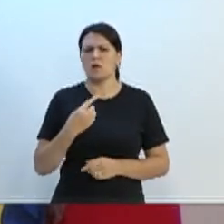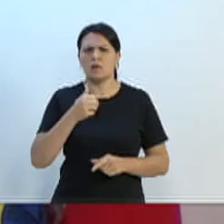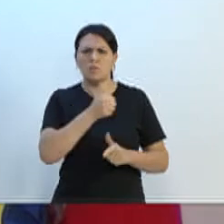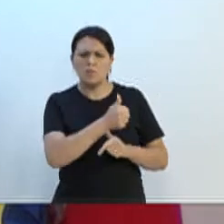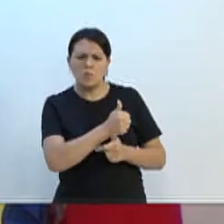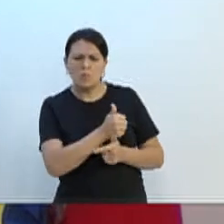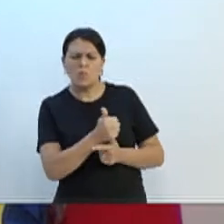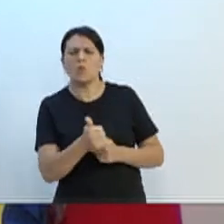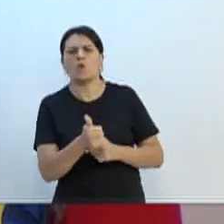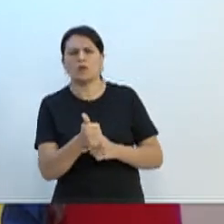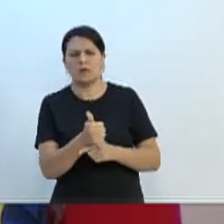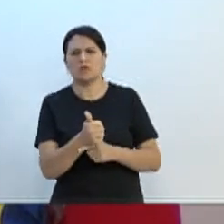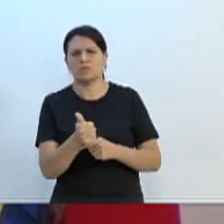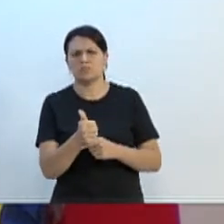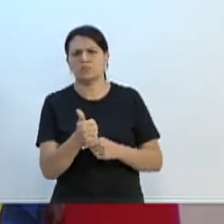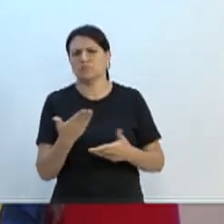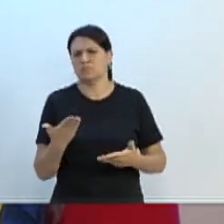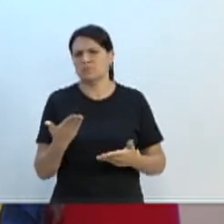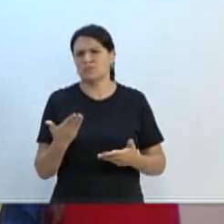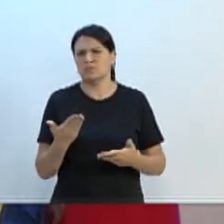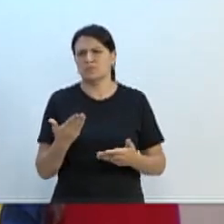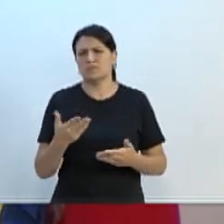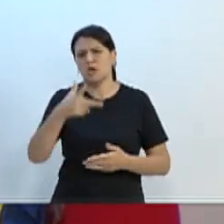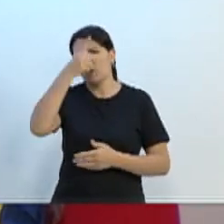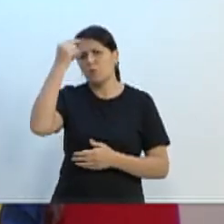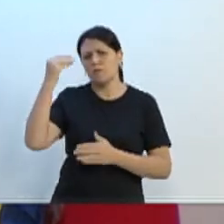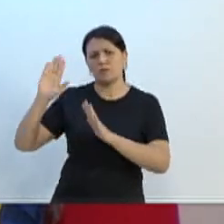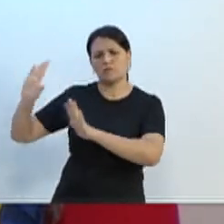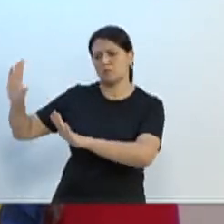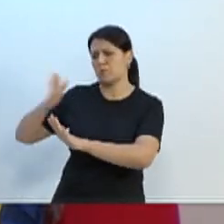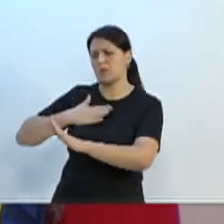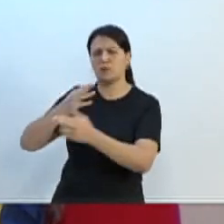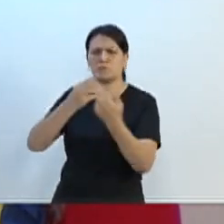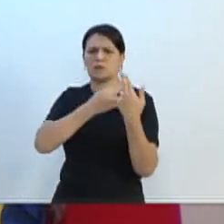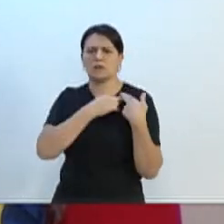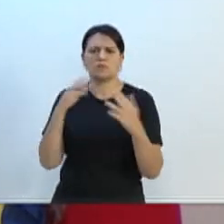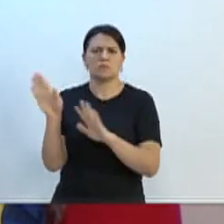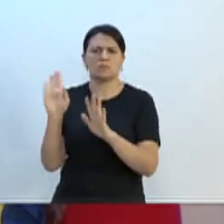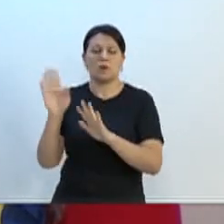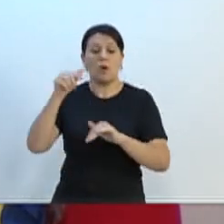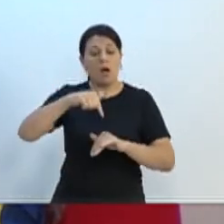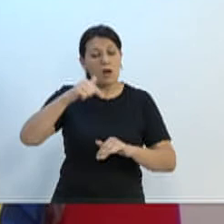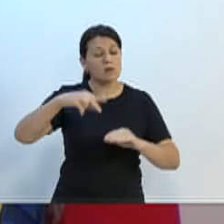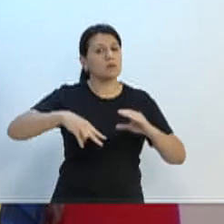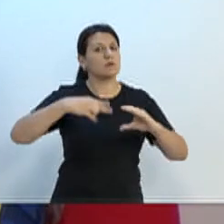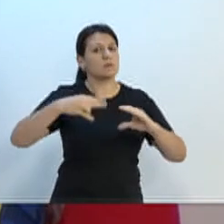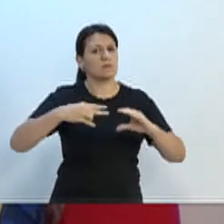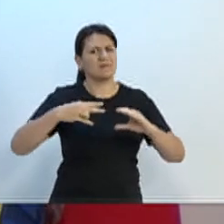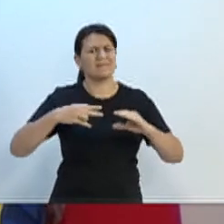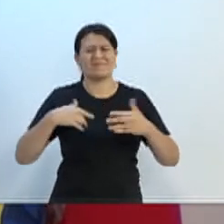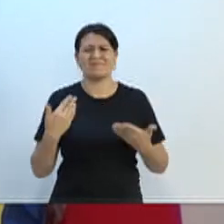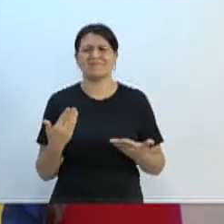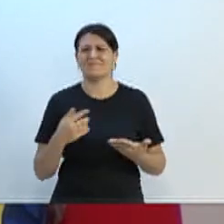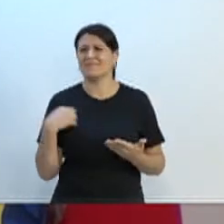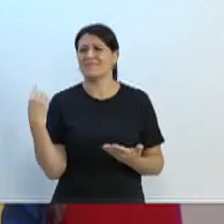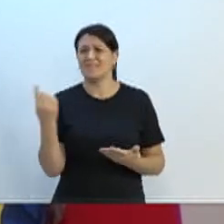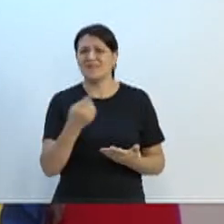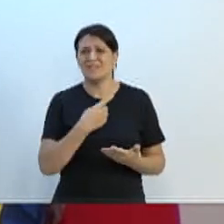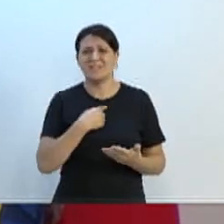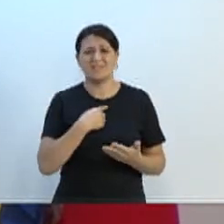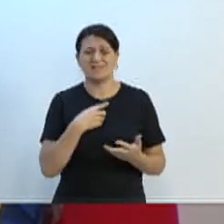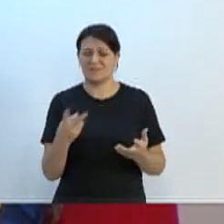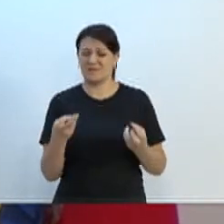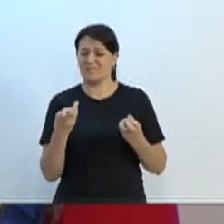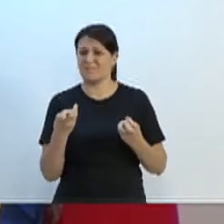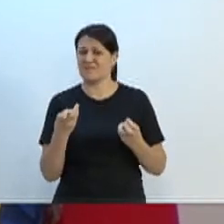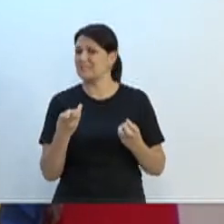Eu falo enquanto nós aqui, o Executivo, não posso me responsabilizar. Nós vamos acabar entrando numa linha que eu estou vendo que não vai